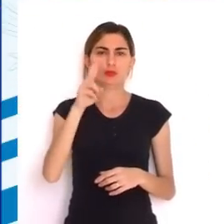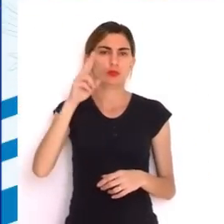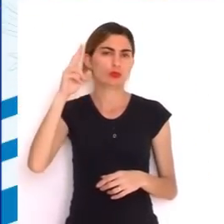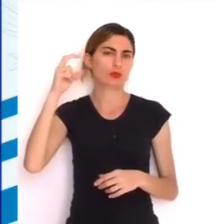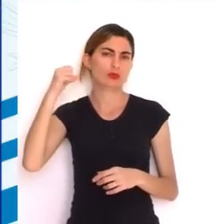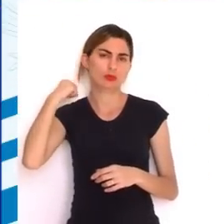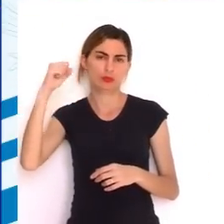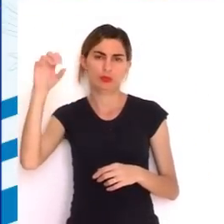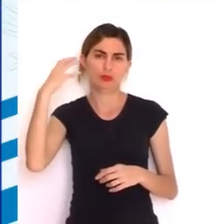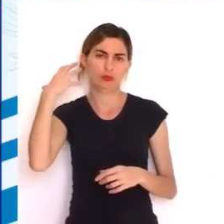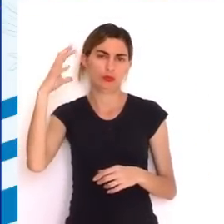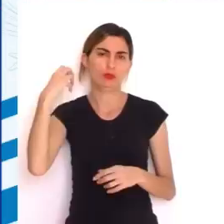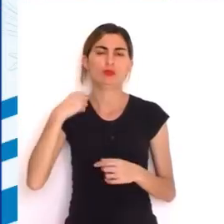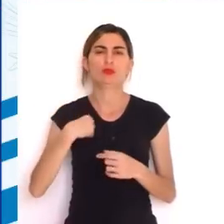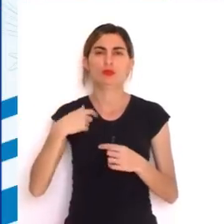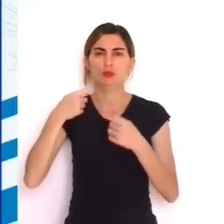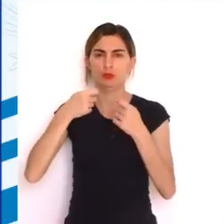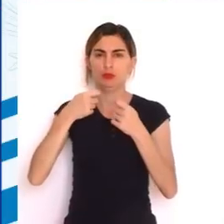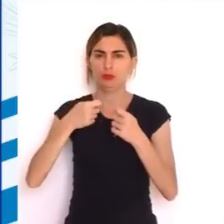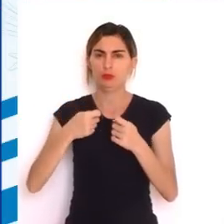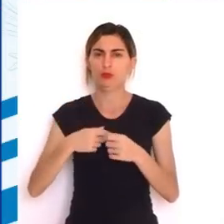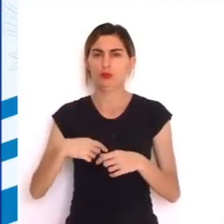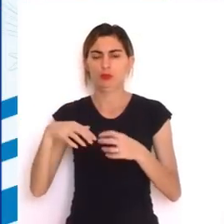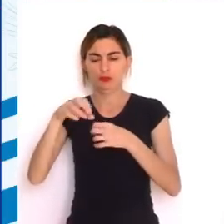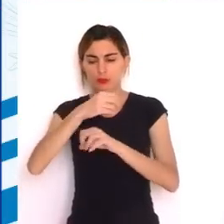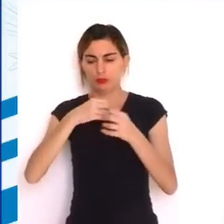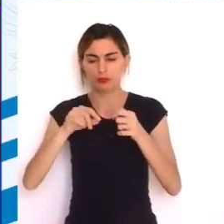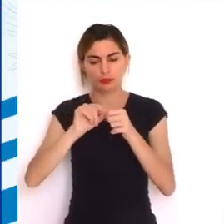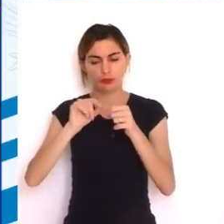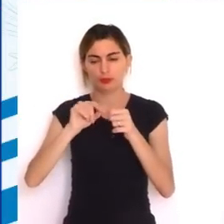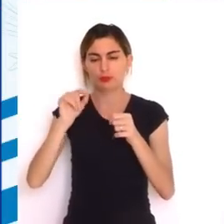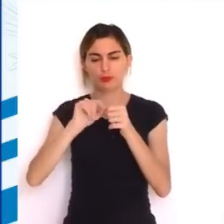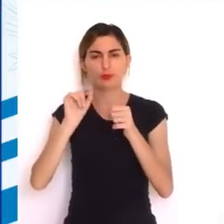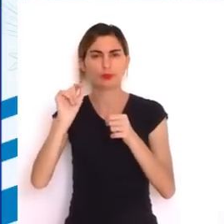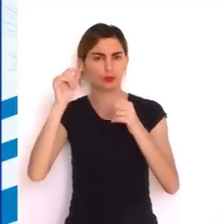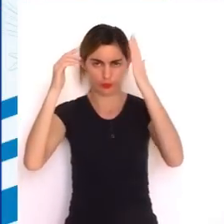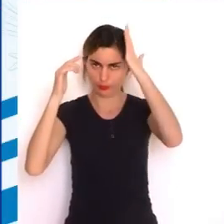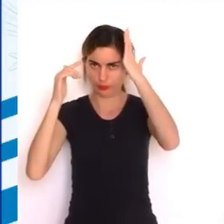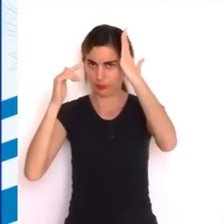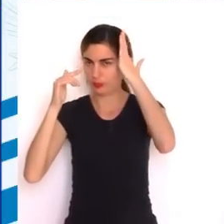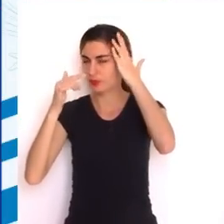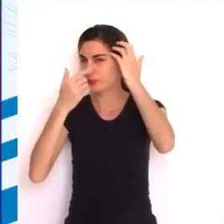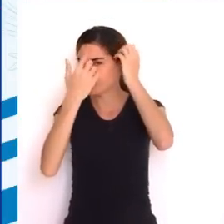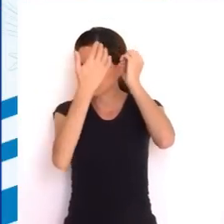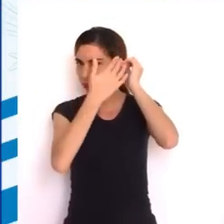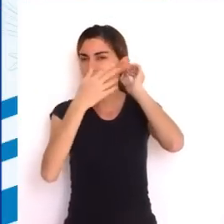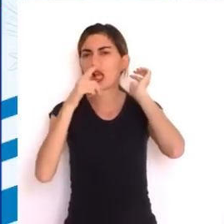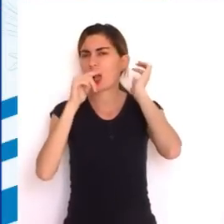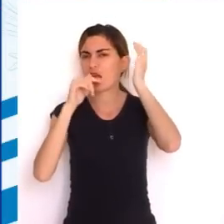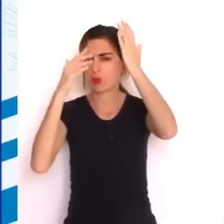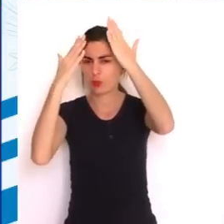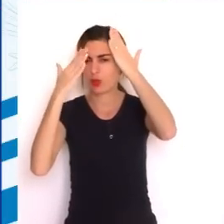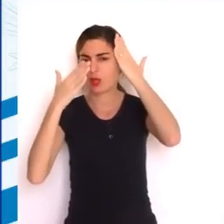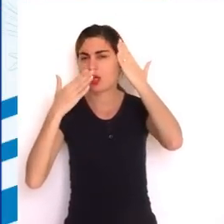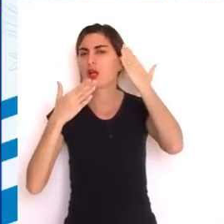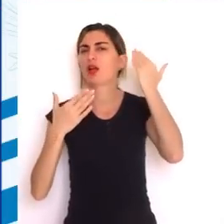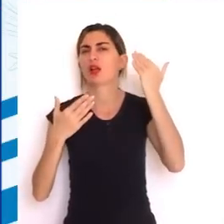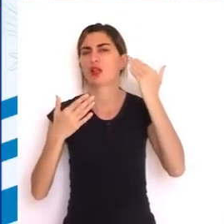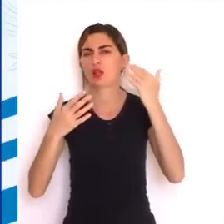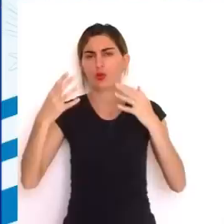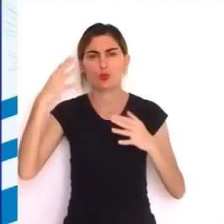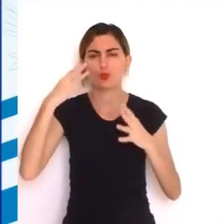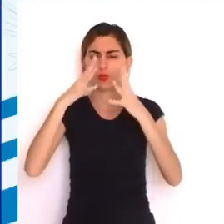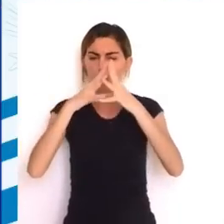está utilizando um transporte forçado de fluidos. Está fazendo com que aquele cabelo que está ali, ó, molhadinho,